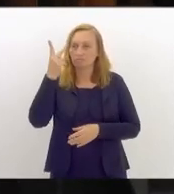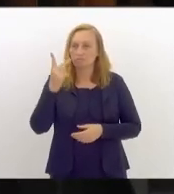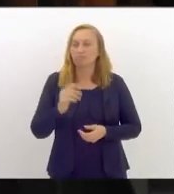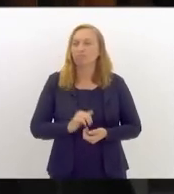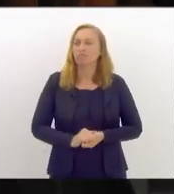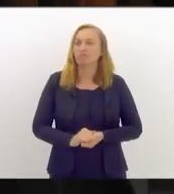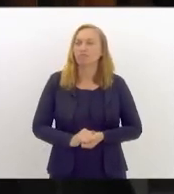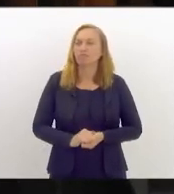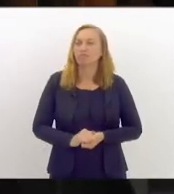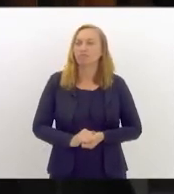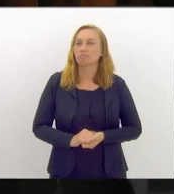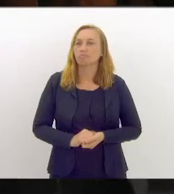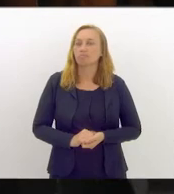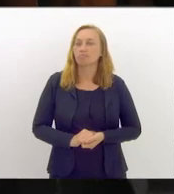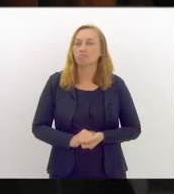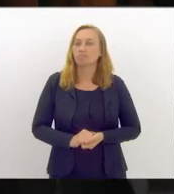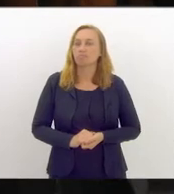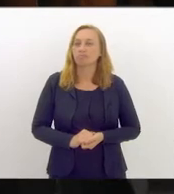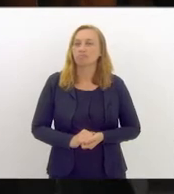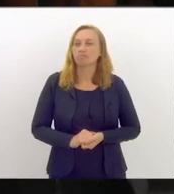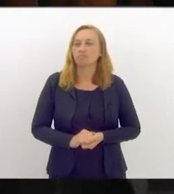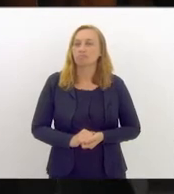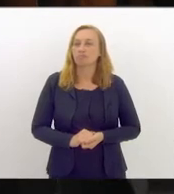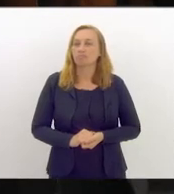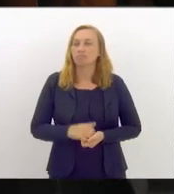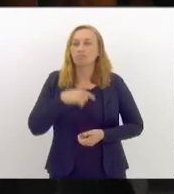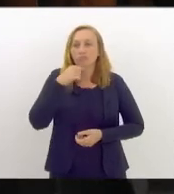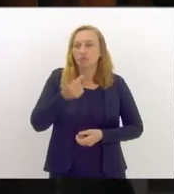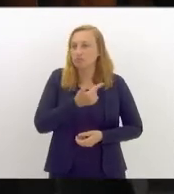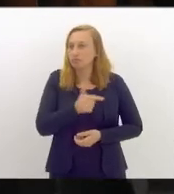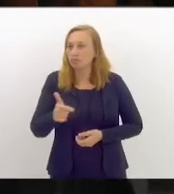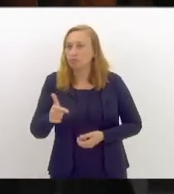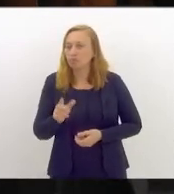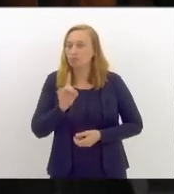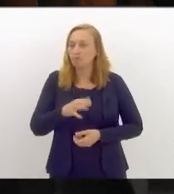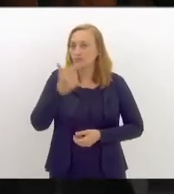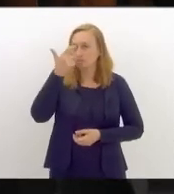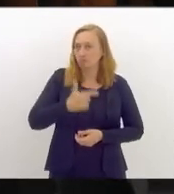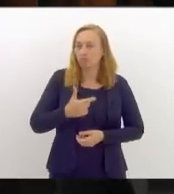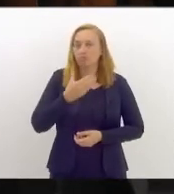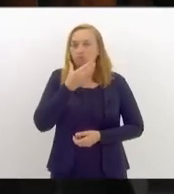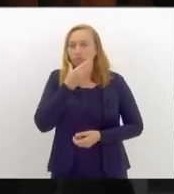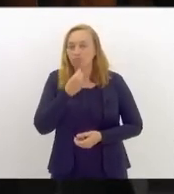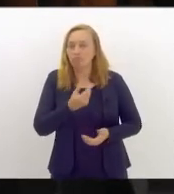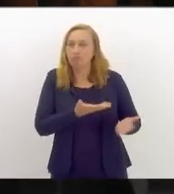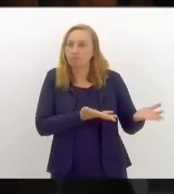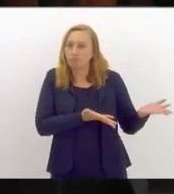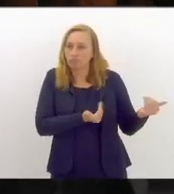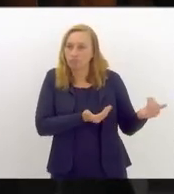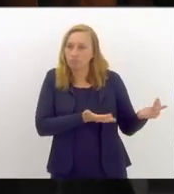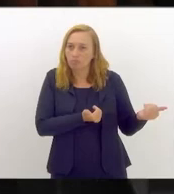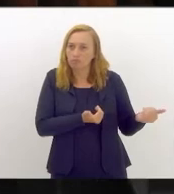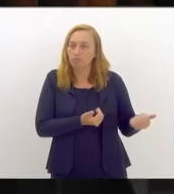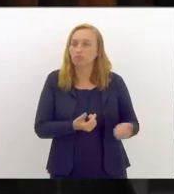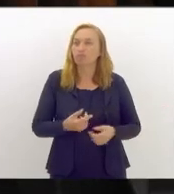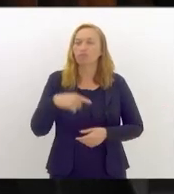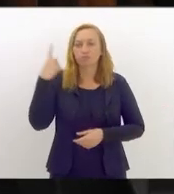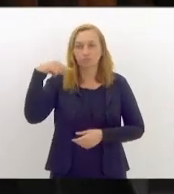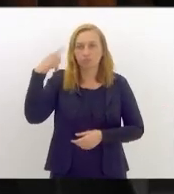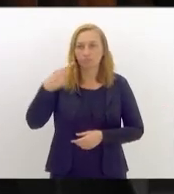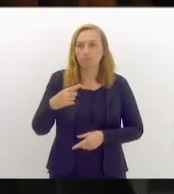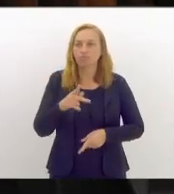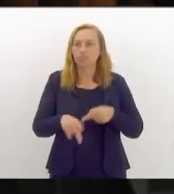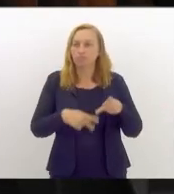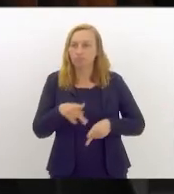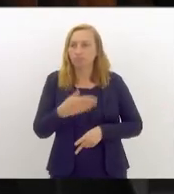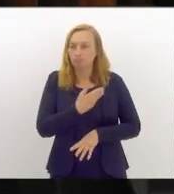constitucional Dessa forma não restam dúvidas que sou um homem novo um advogado e trabalhador público depois